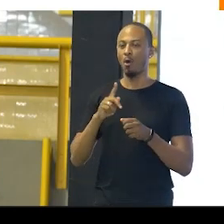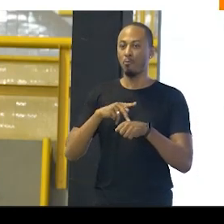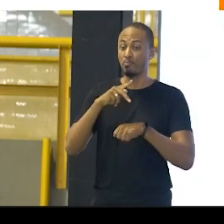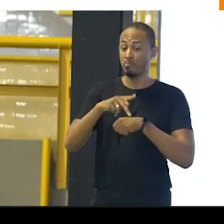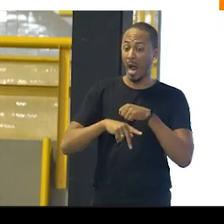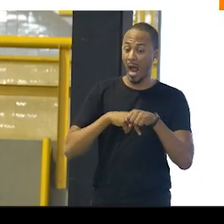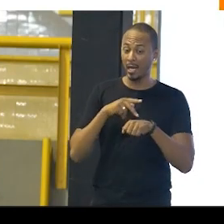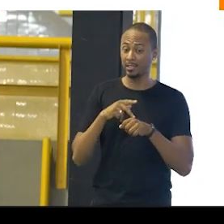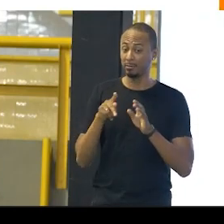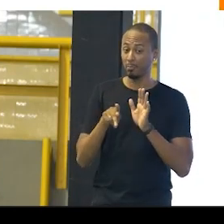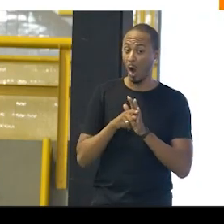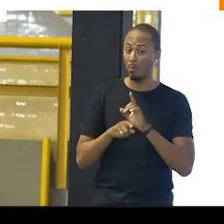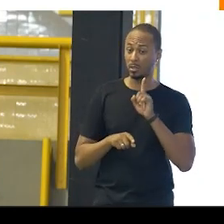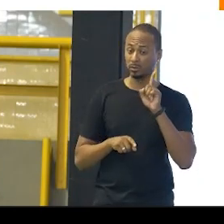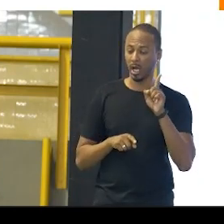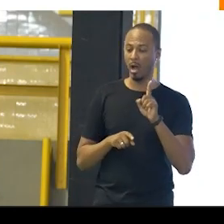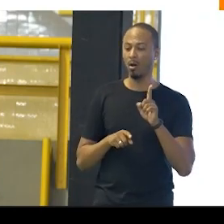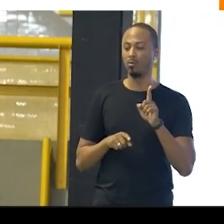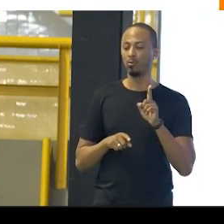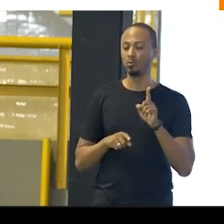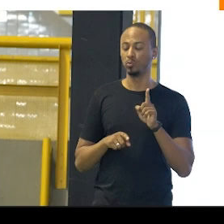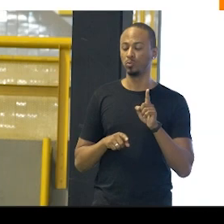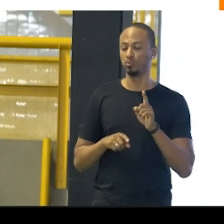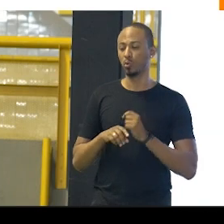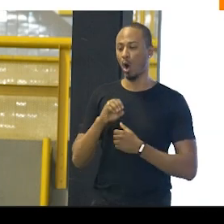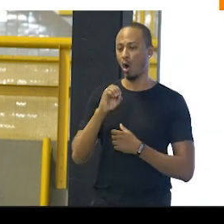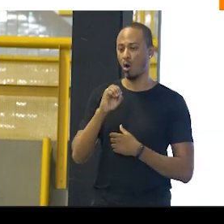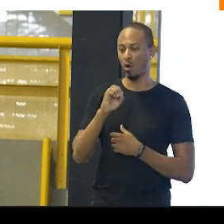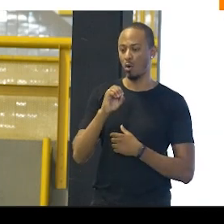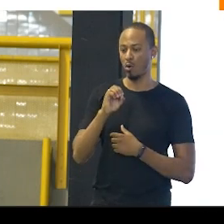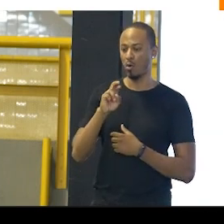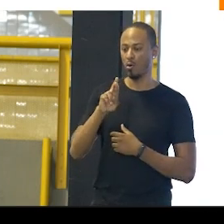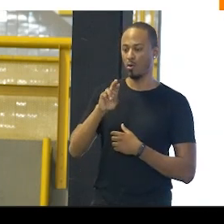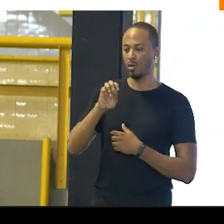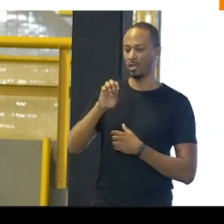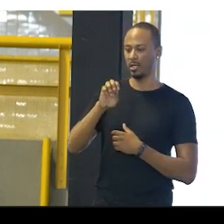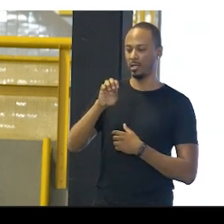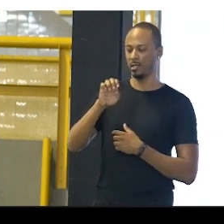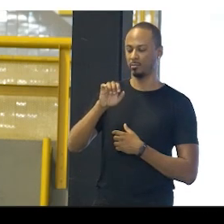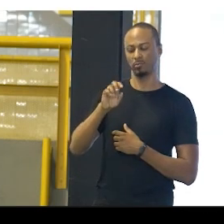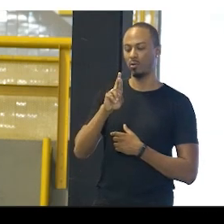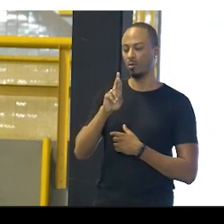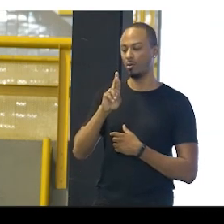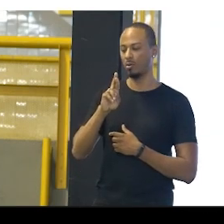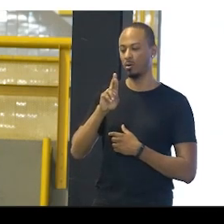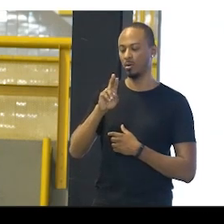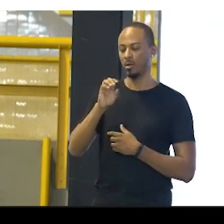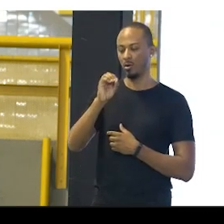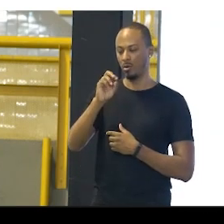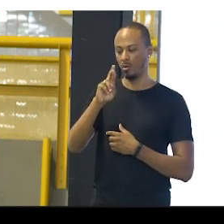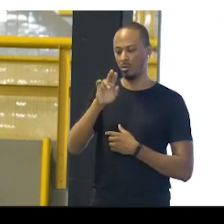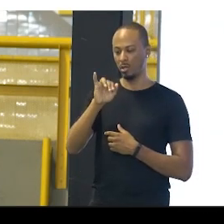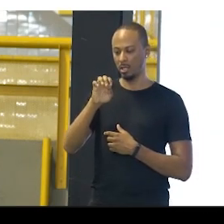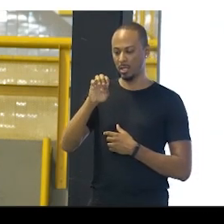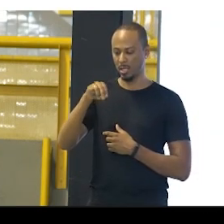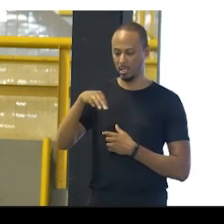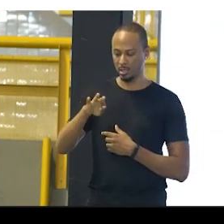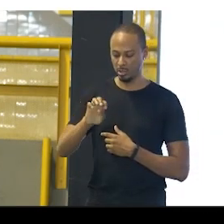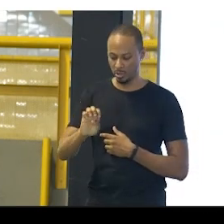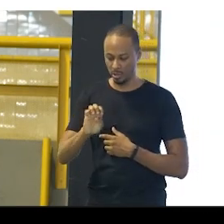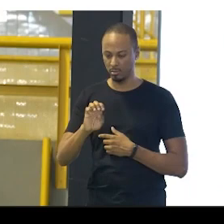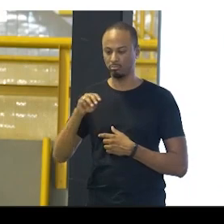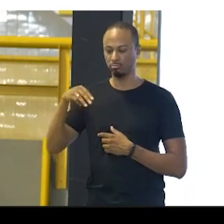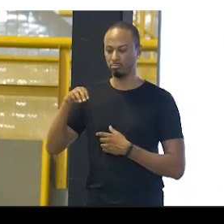aproveitaram do acirramento da crise entre os judeus e